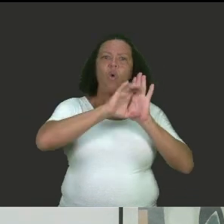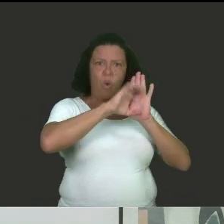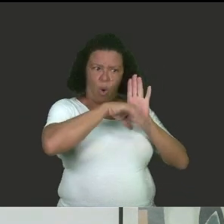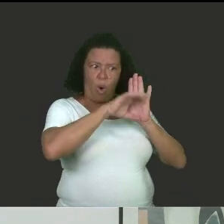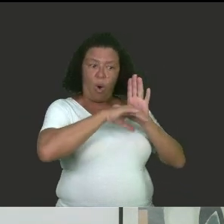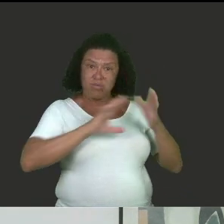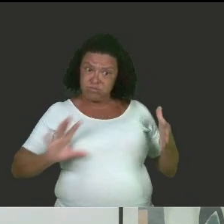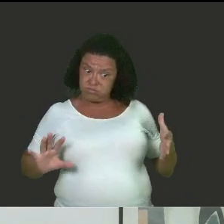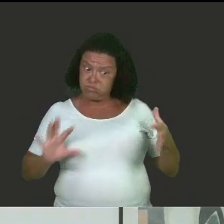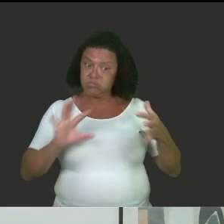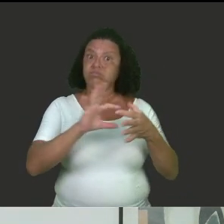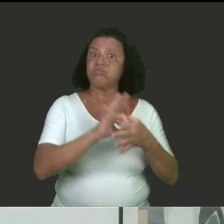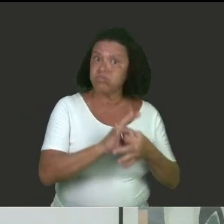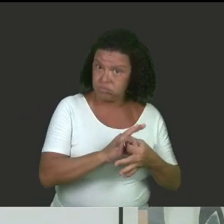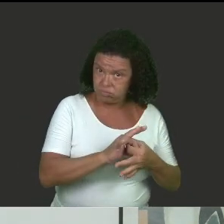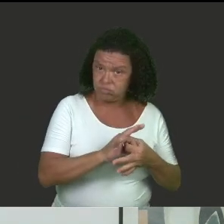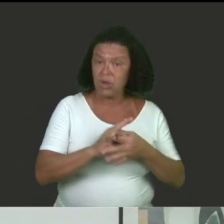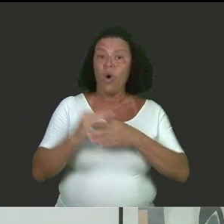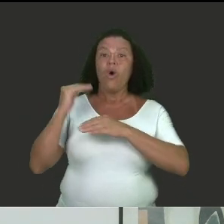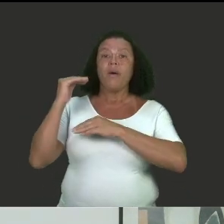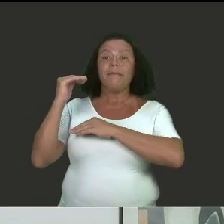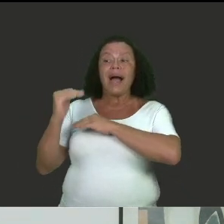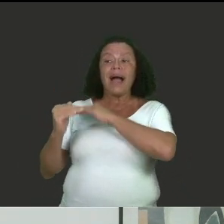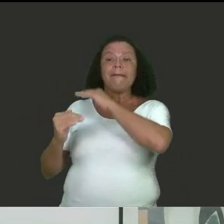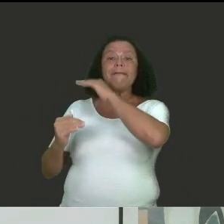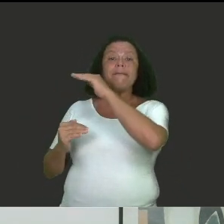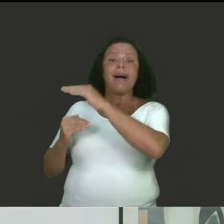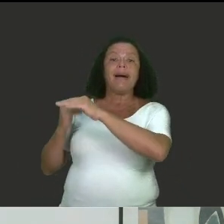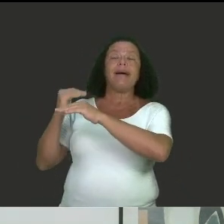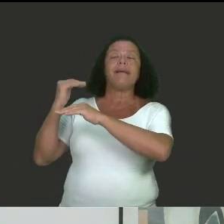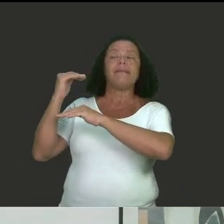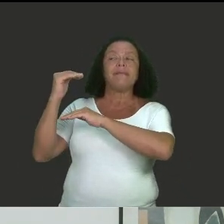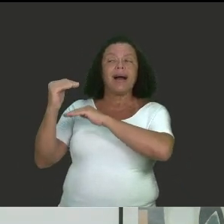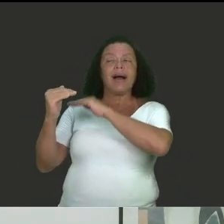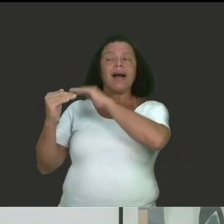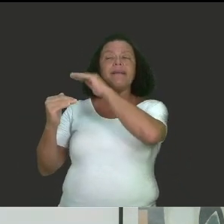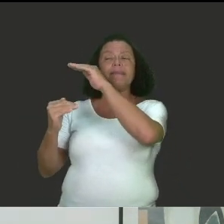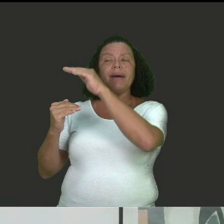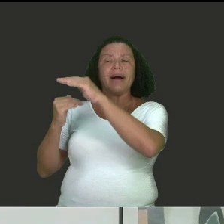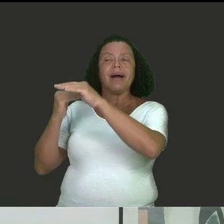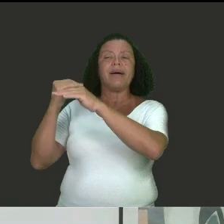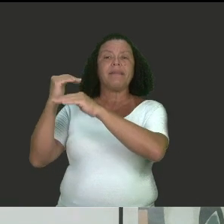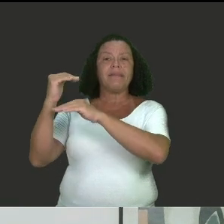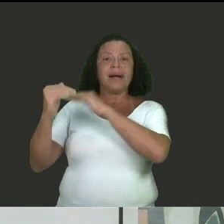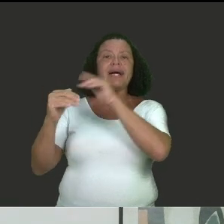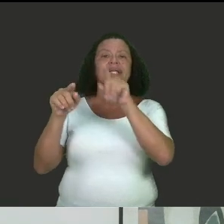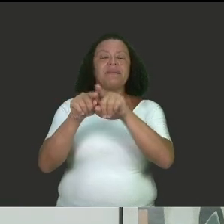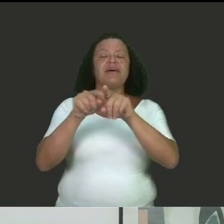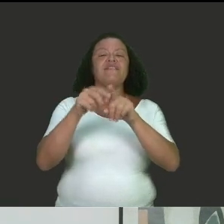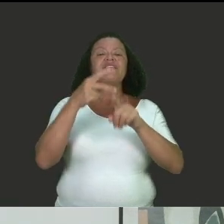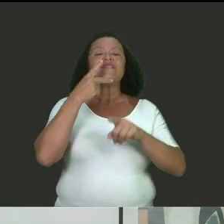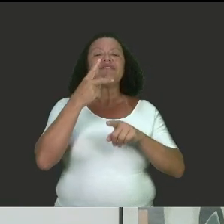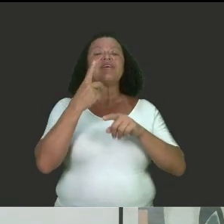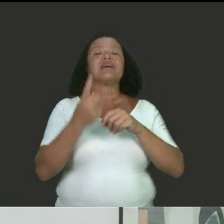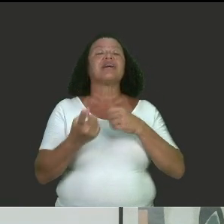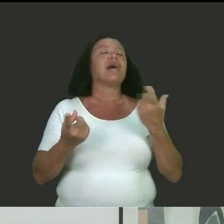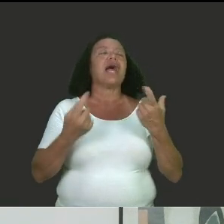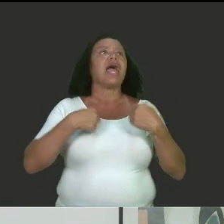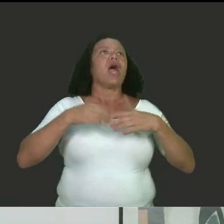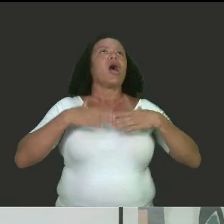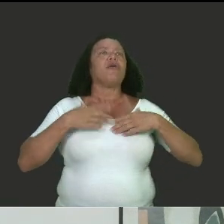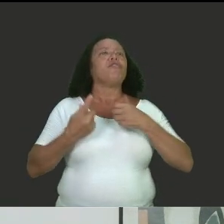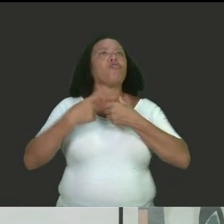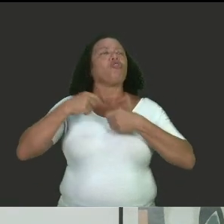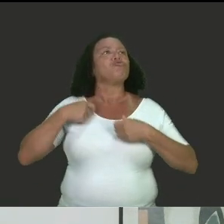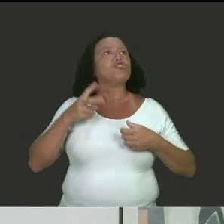questão do crescimento do que propriamente retornar ao estado anterior. A gente